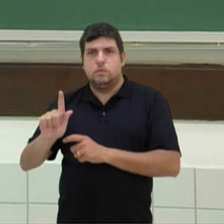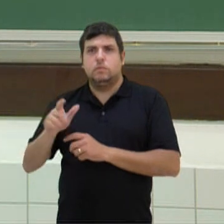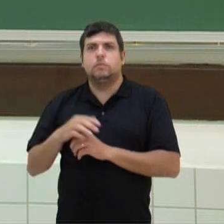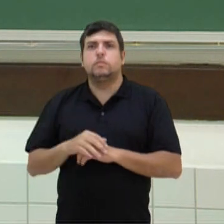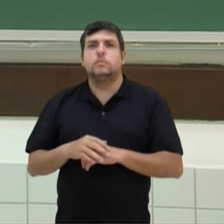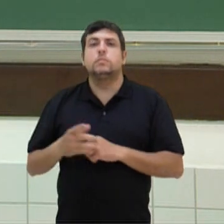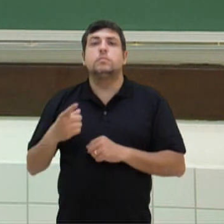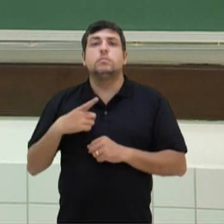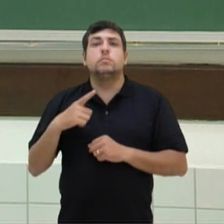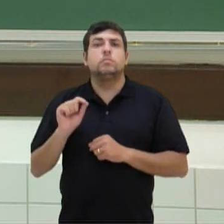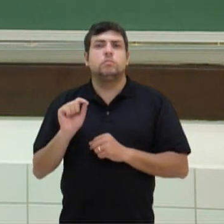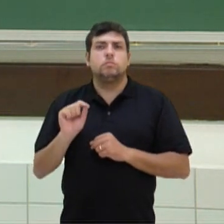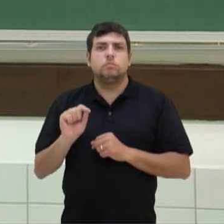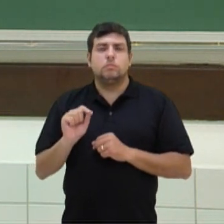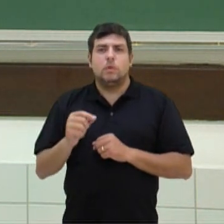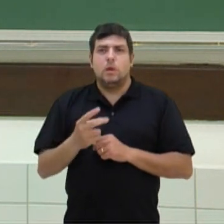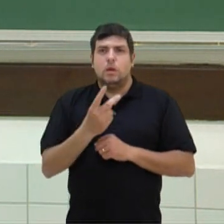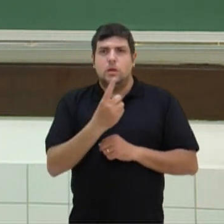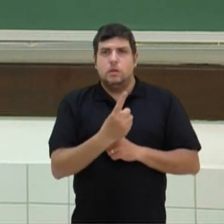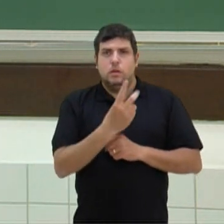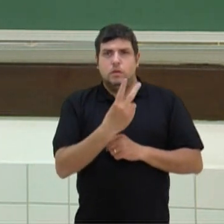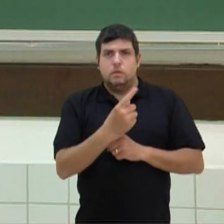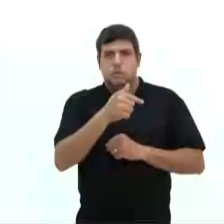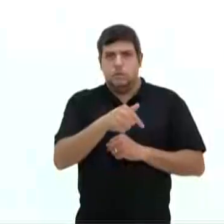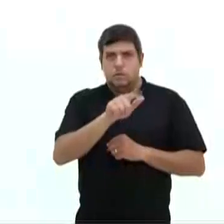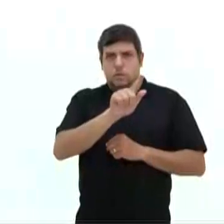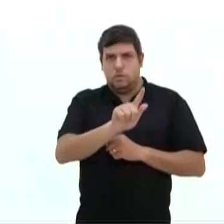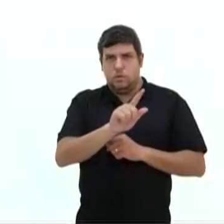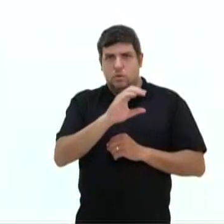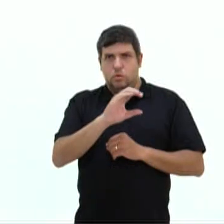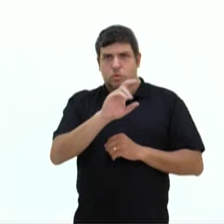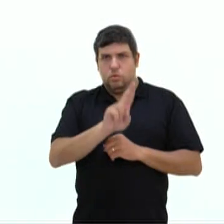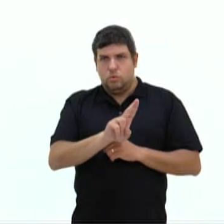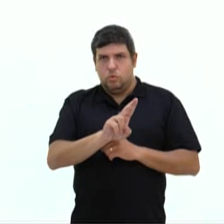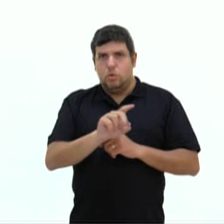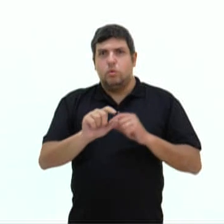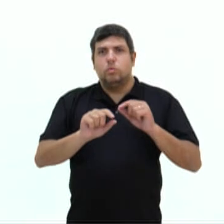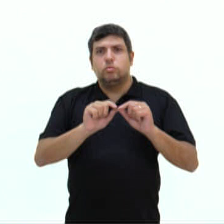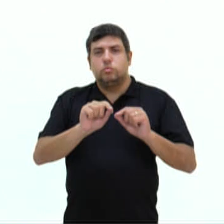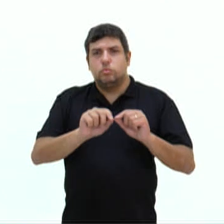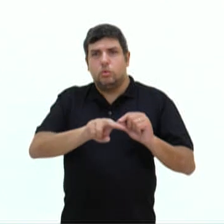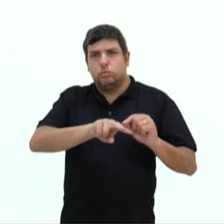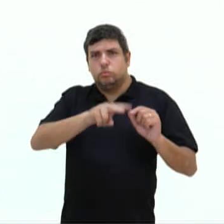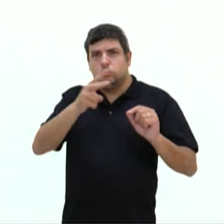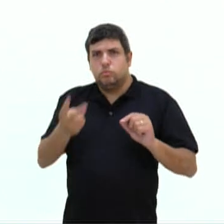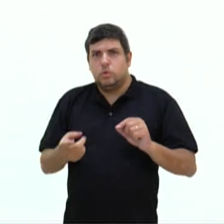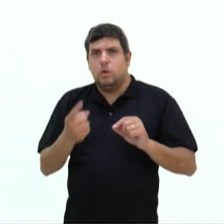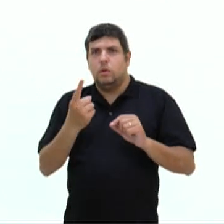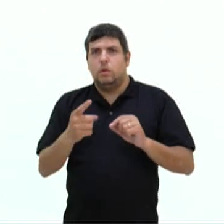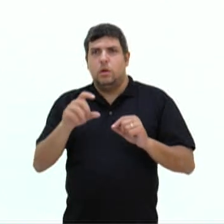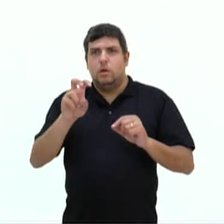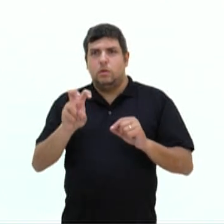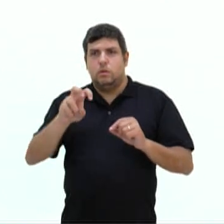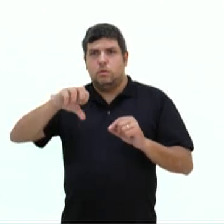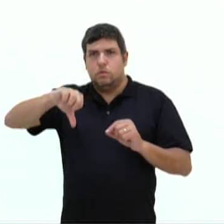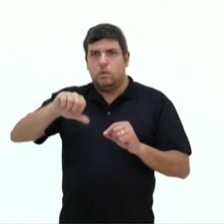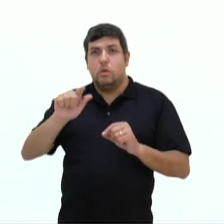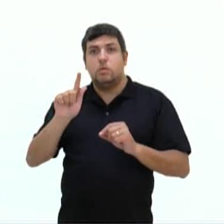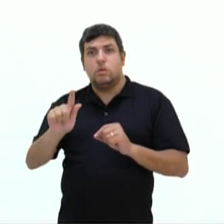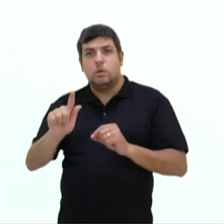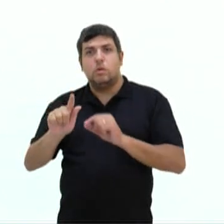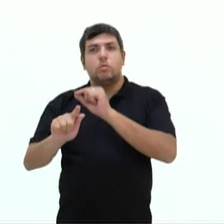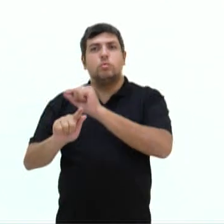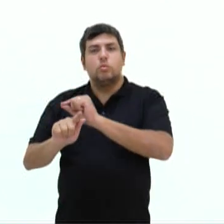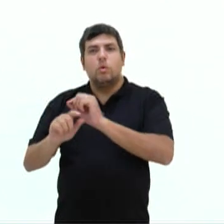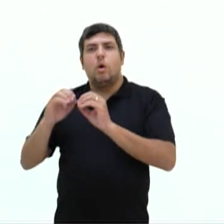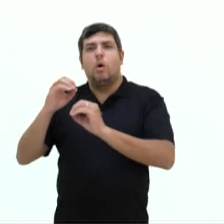aqui? 127 gramas de cobre formariam 159 gramas de óxido de cobre, ou seja, isso